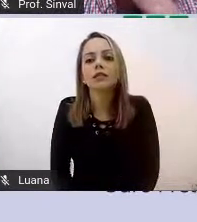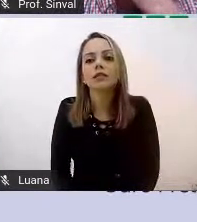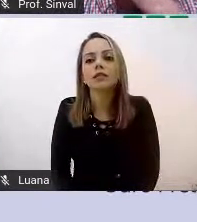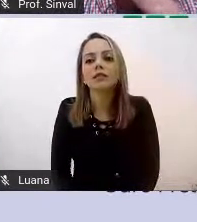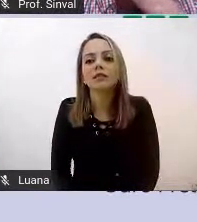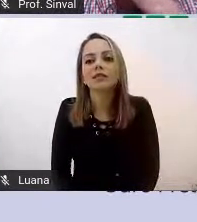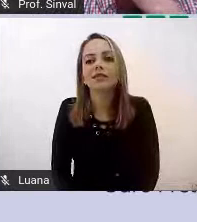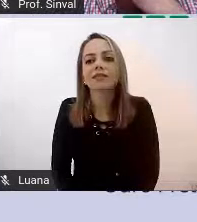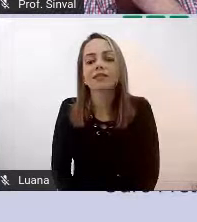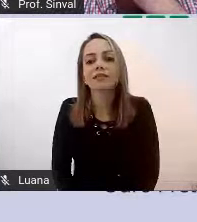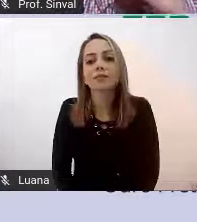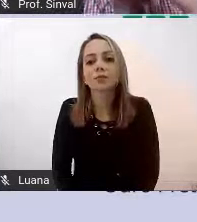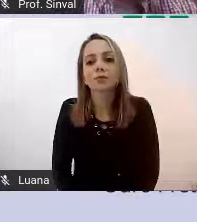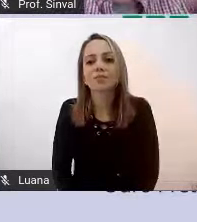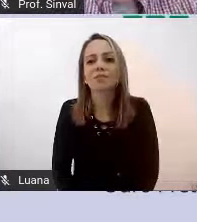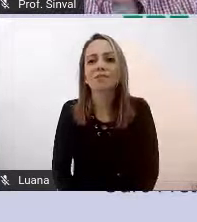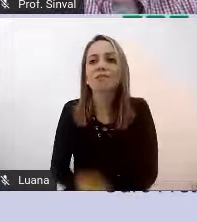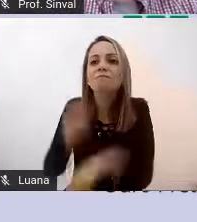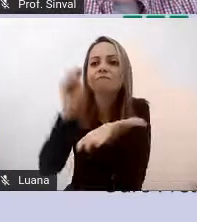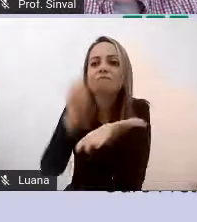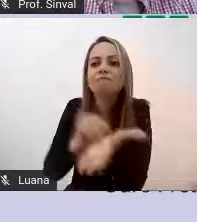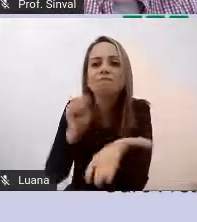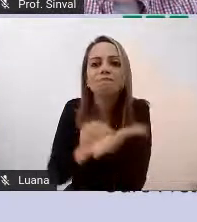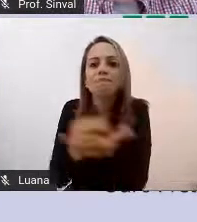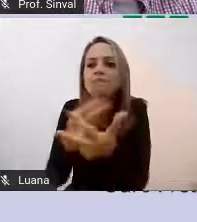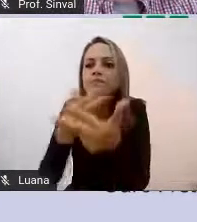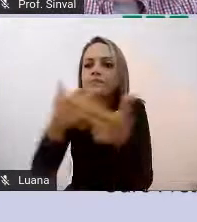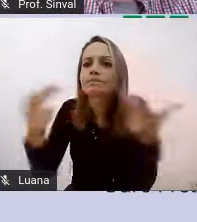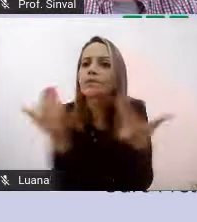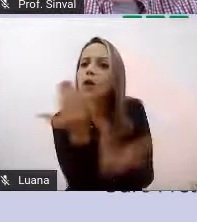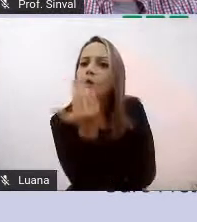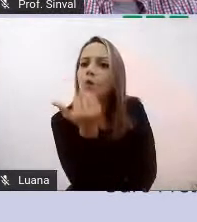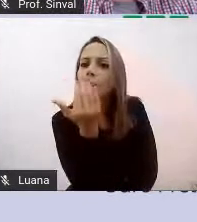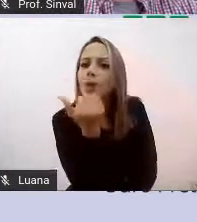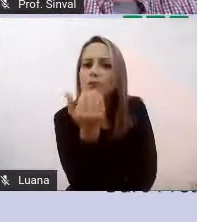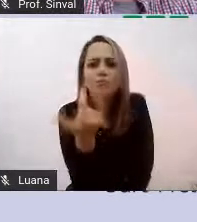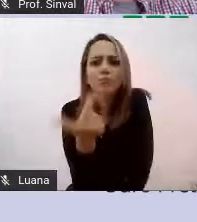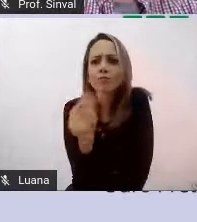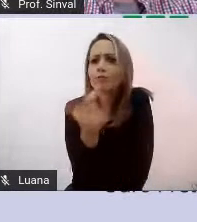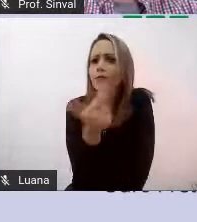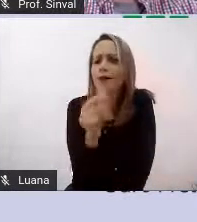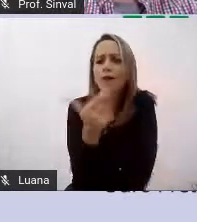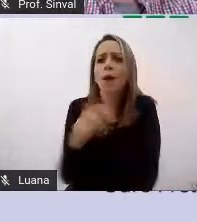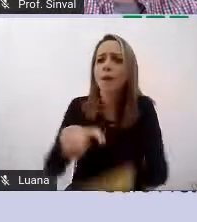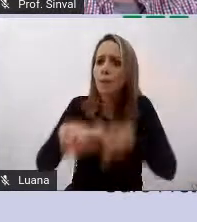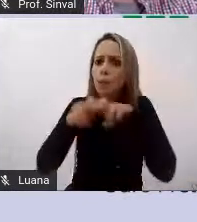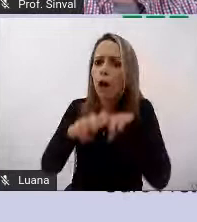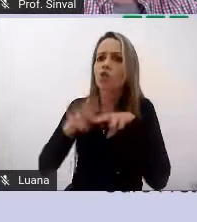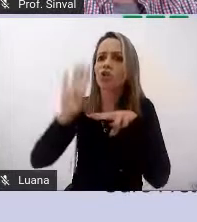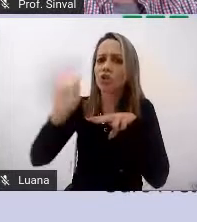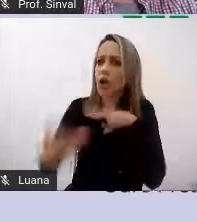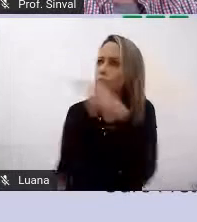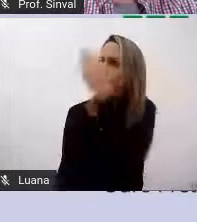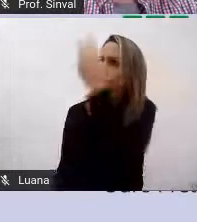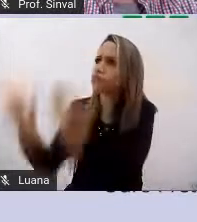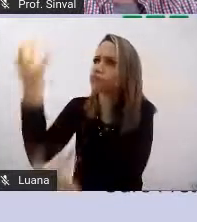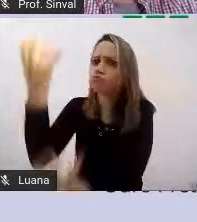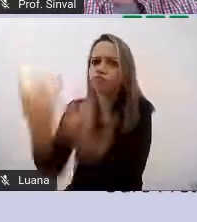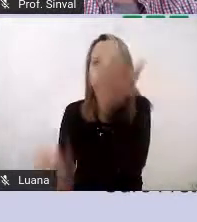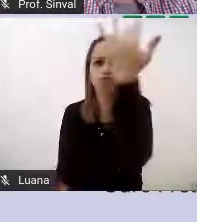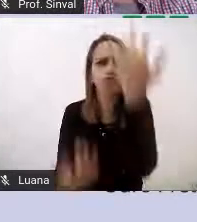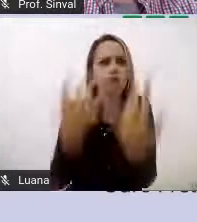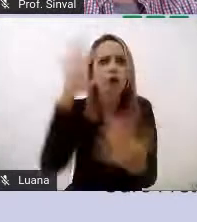Além dessa escassez real, da falta real de alimentos, né, com as lavouras queimadas, não se podendo buscar